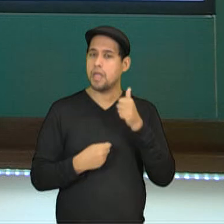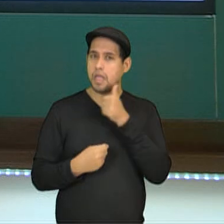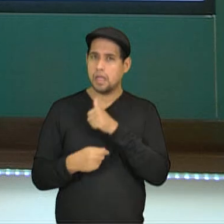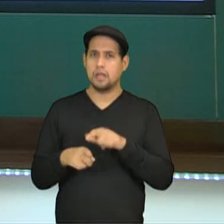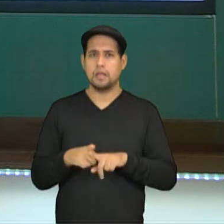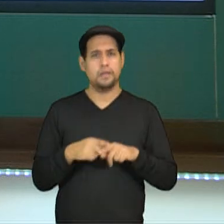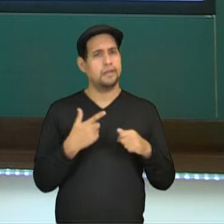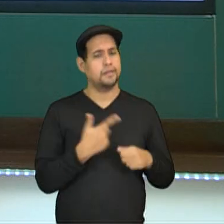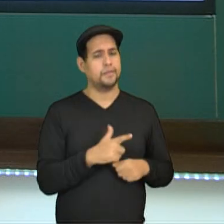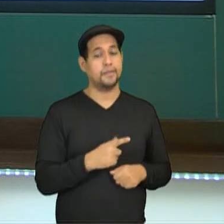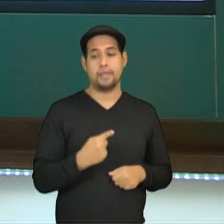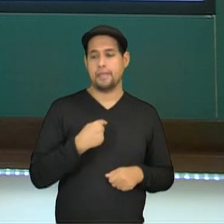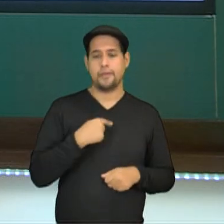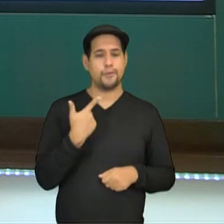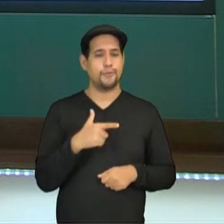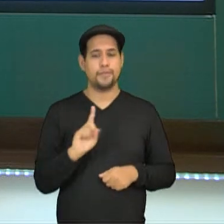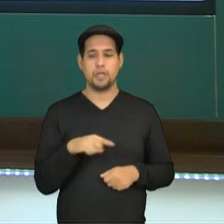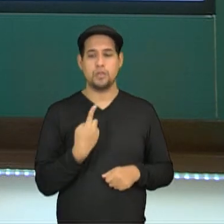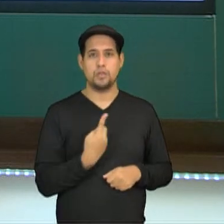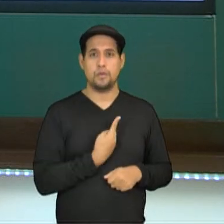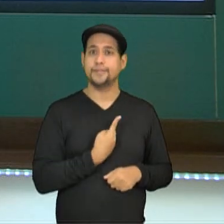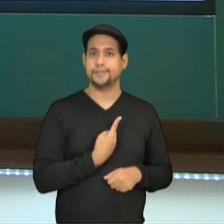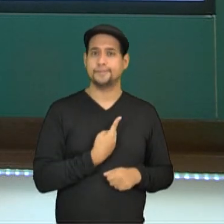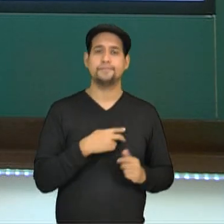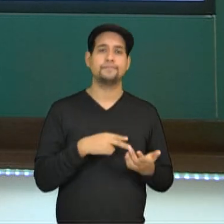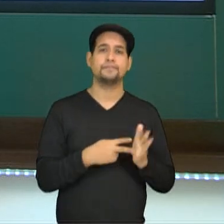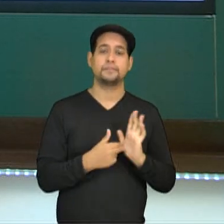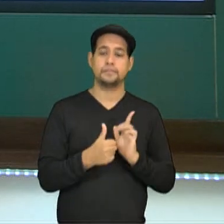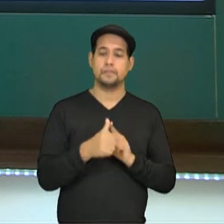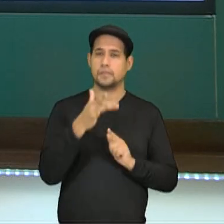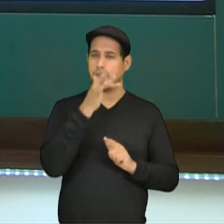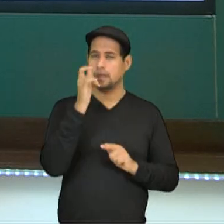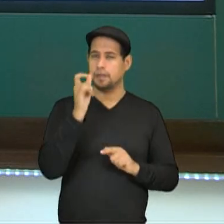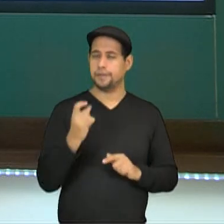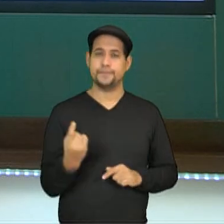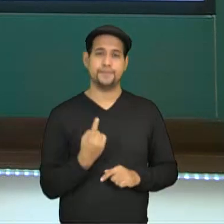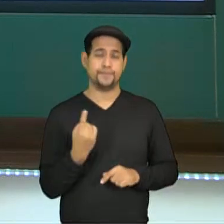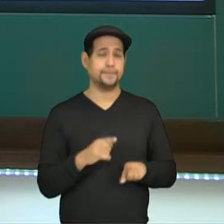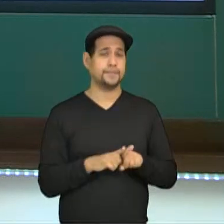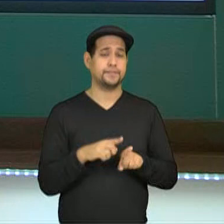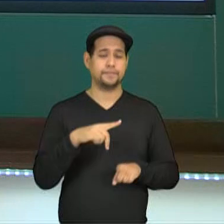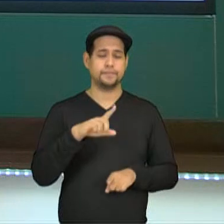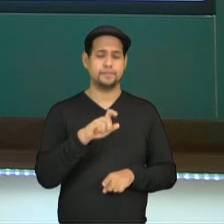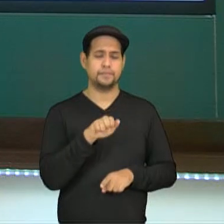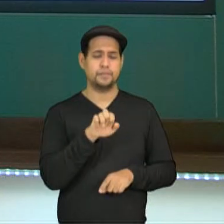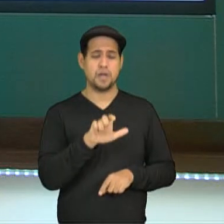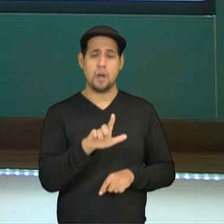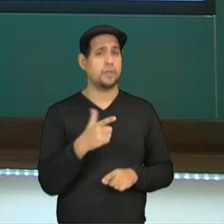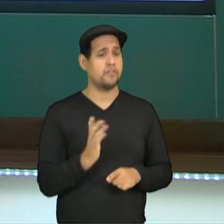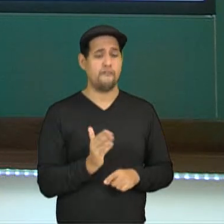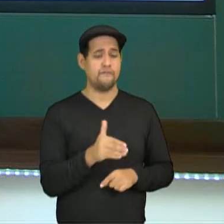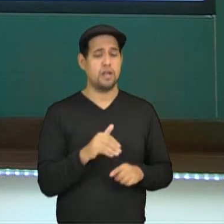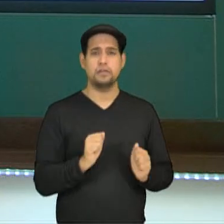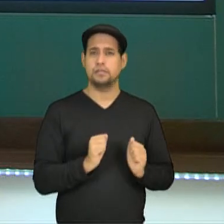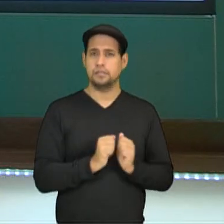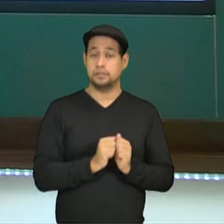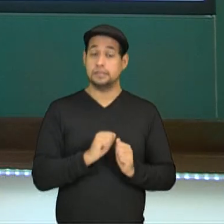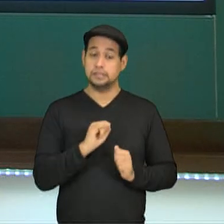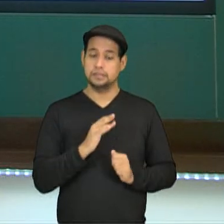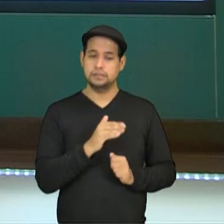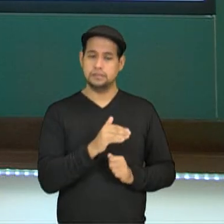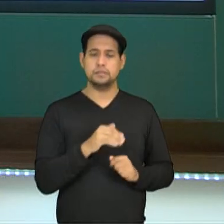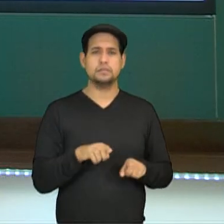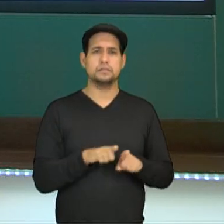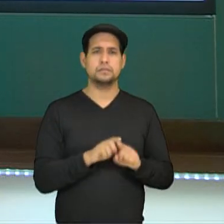presença do eu e do nós, que seria respectivamente a primeira pessoa do singular e do plural, porque ele não participa. Se ele participa, ele